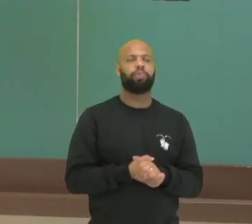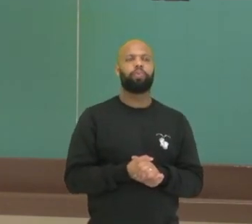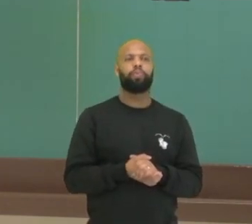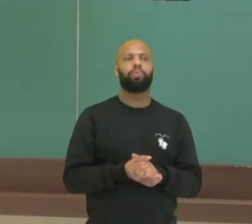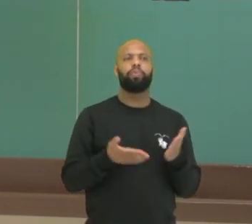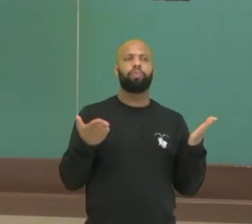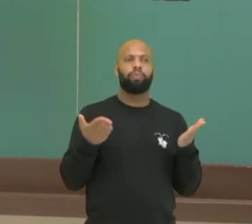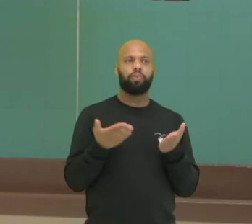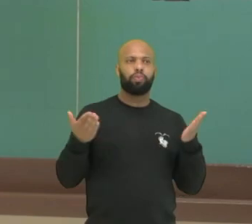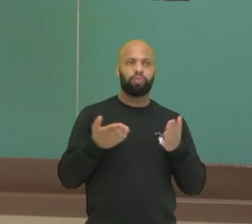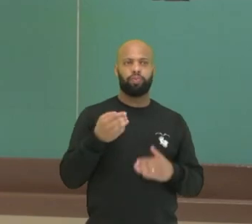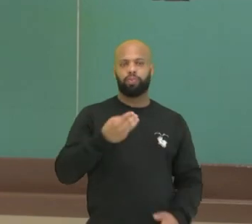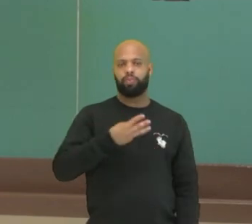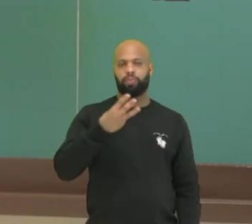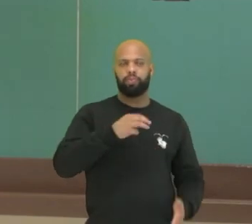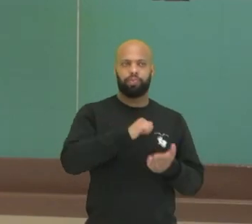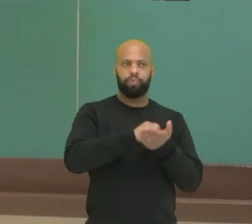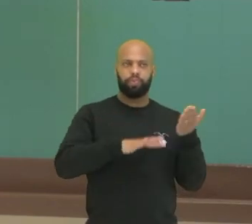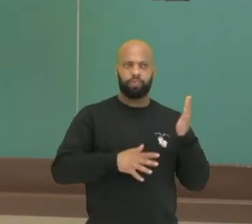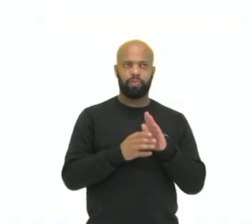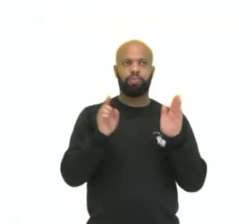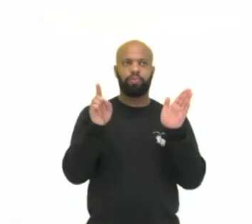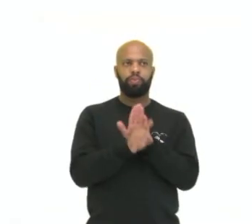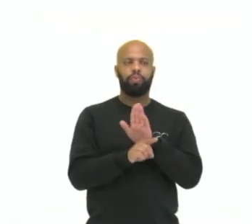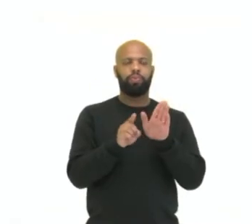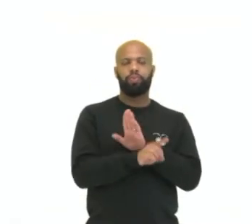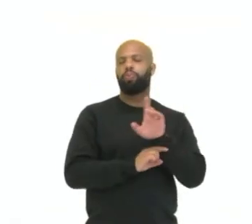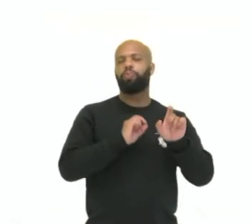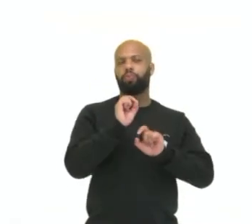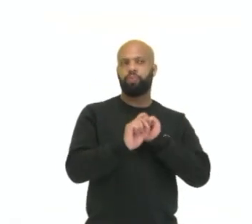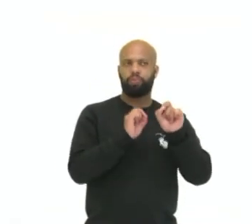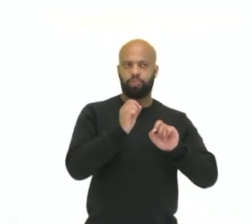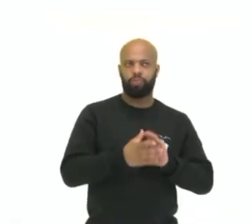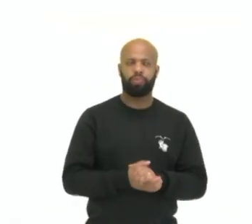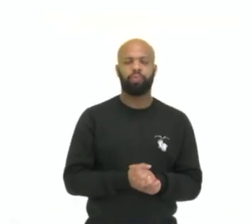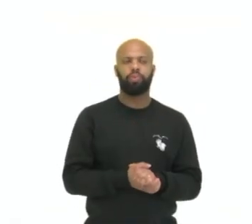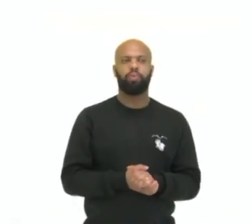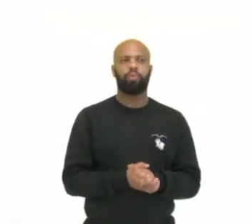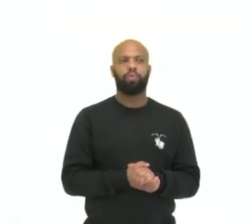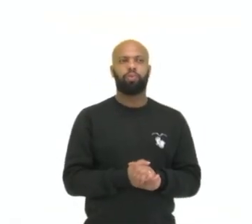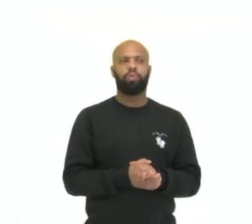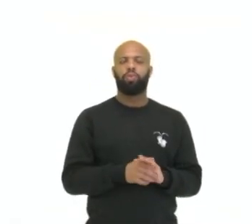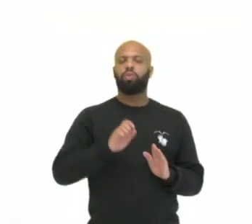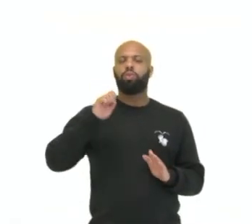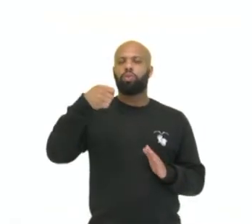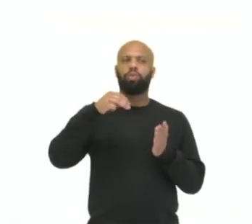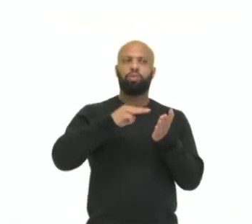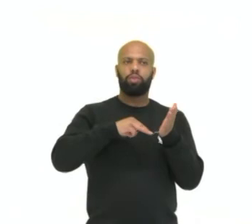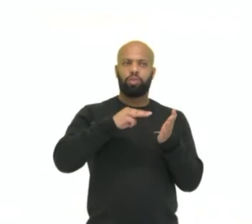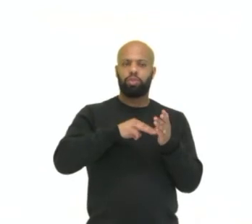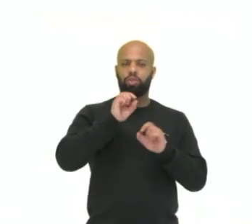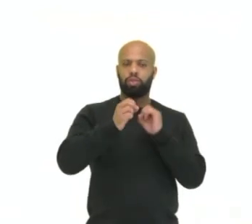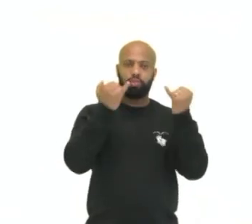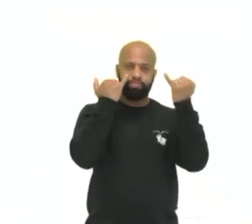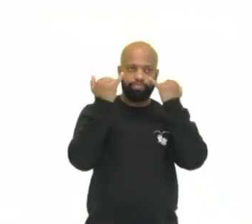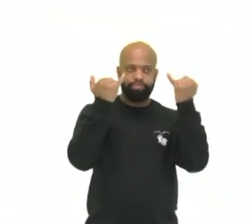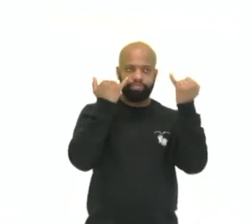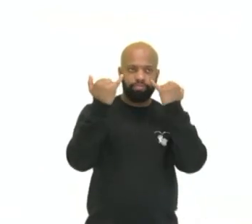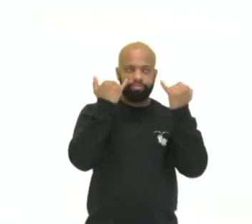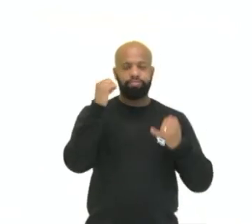Então, vamos para a nossa terceira atividade. Eu vou perguntar para vocês aqui, né? Quais informações são apresentadas no